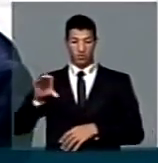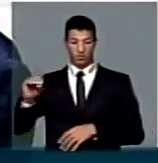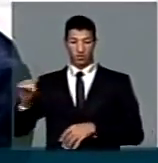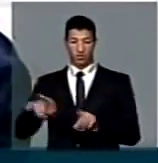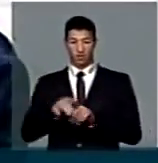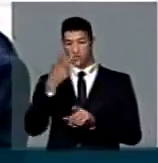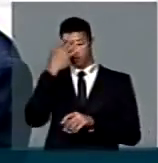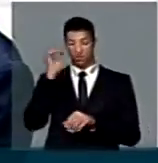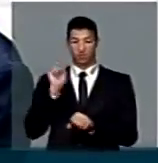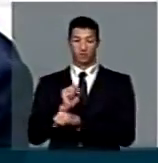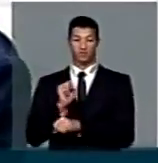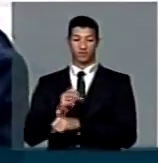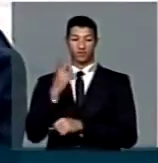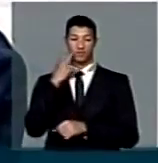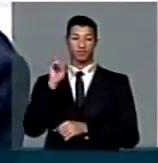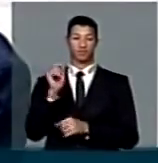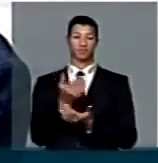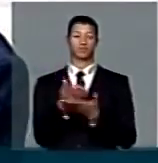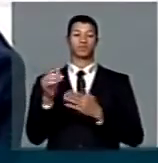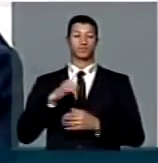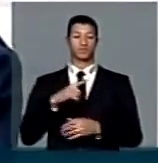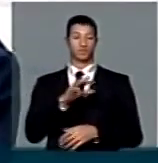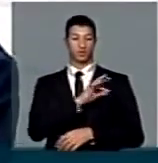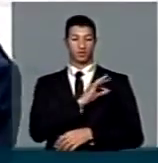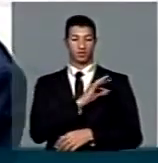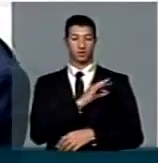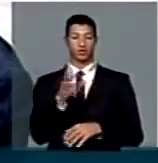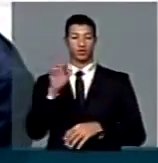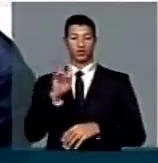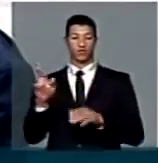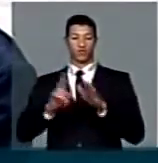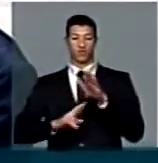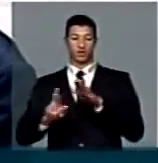os 900 que estão no cadastro de reserva, para que nós tenhamos policiais rodoviários